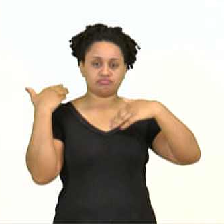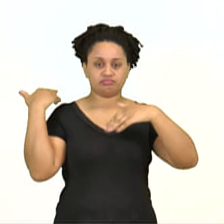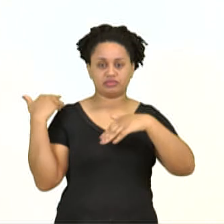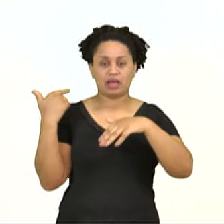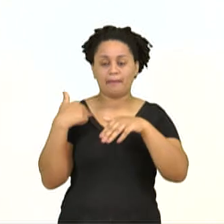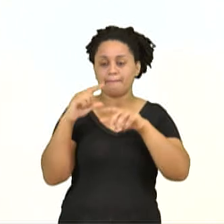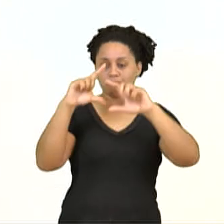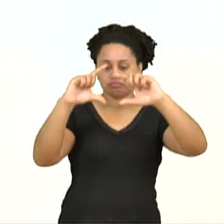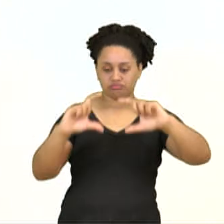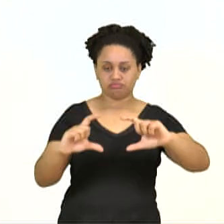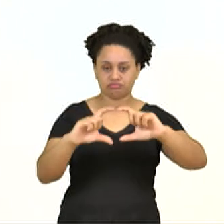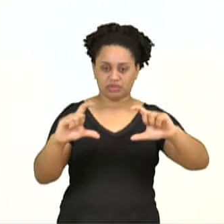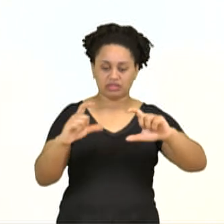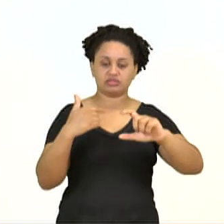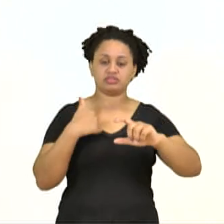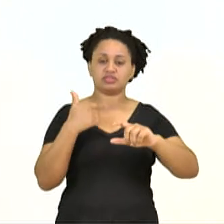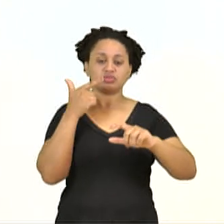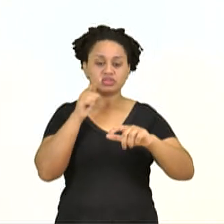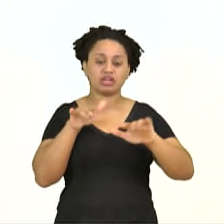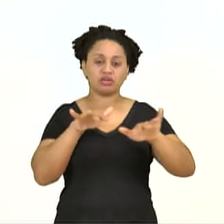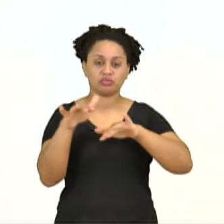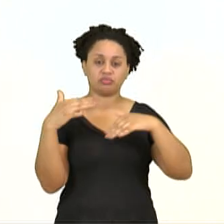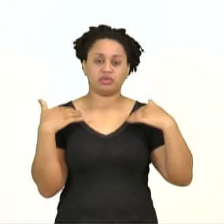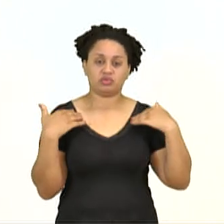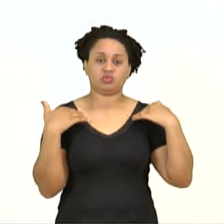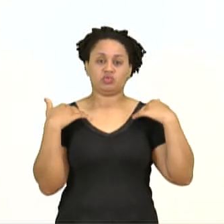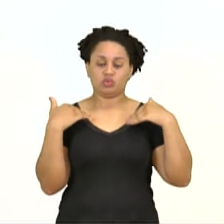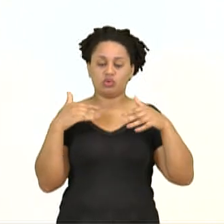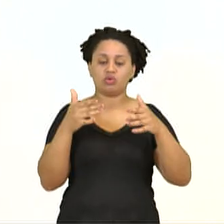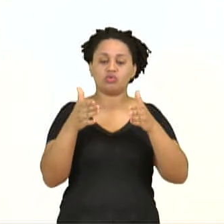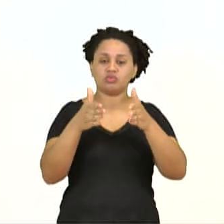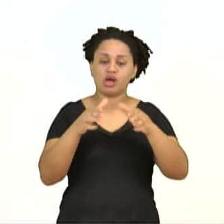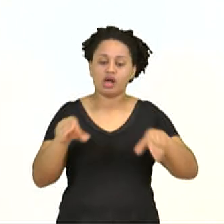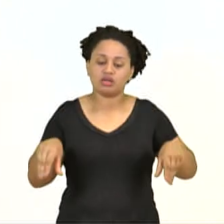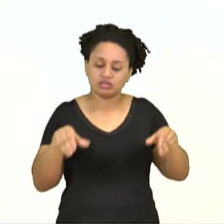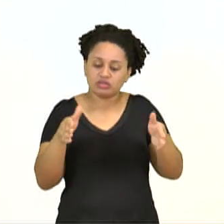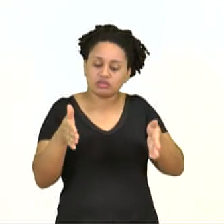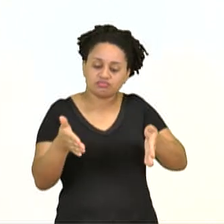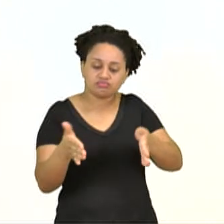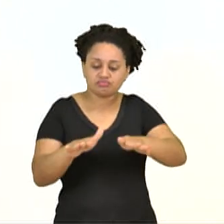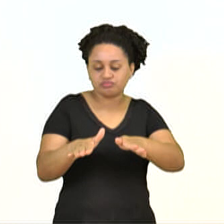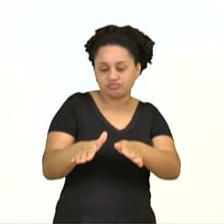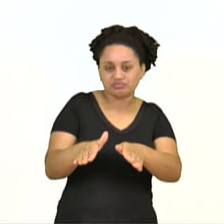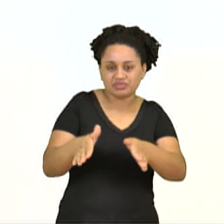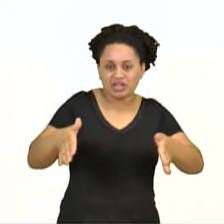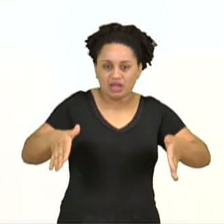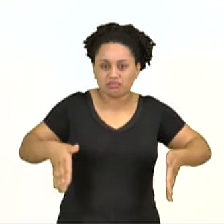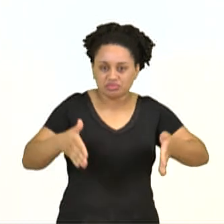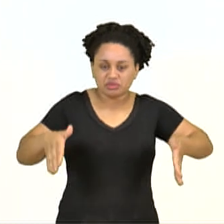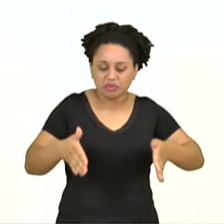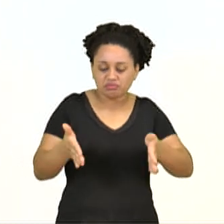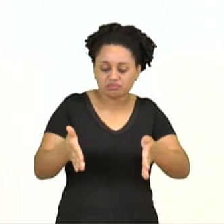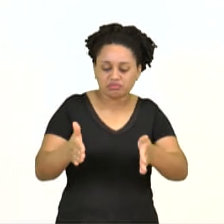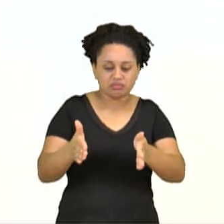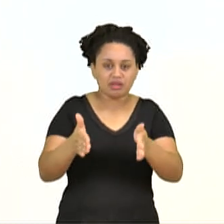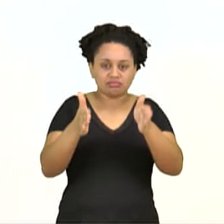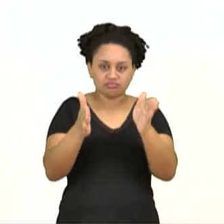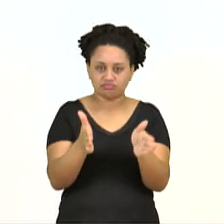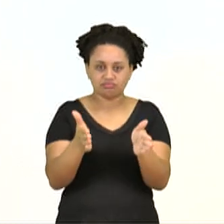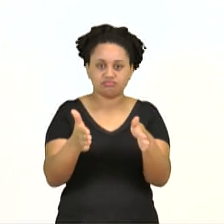tronco, rodas inclinadas, que oferece mais estabilidade, proteção para as pernas e